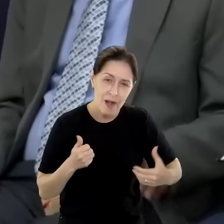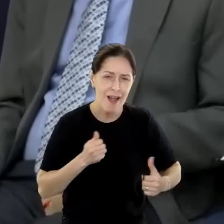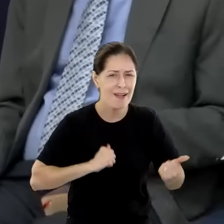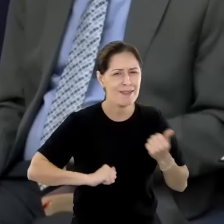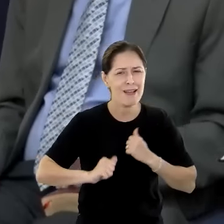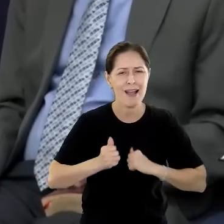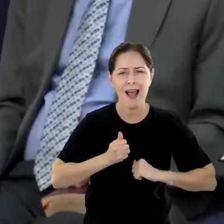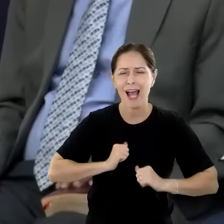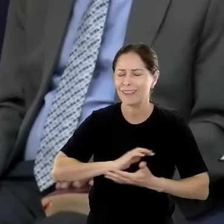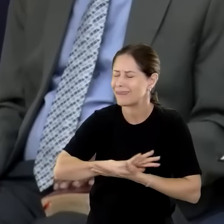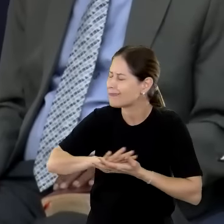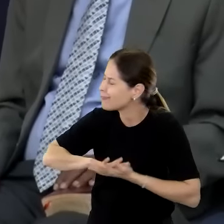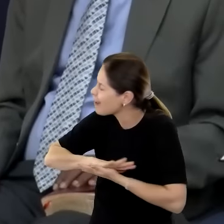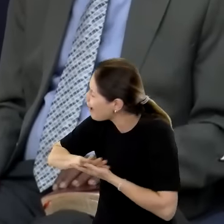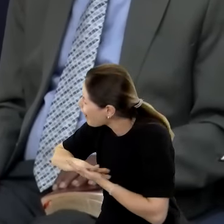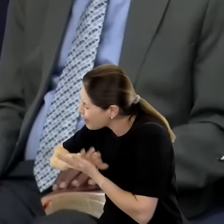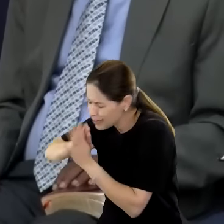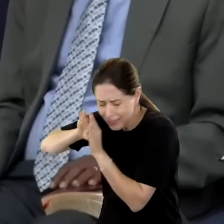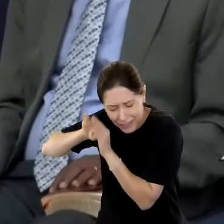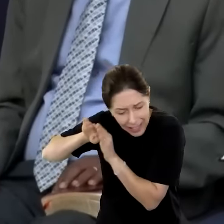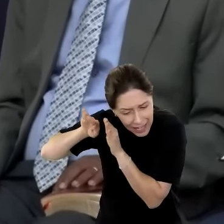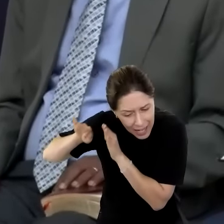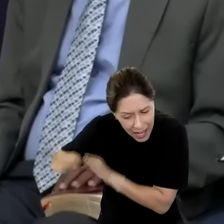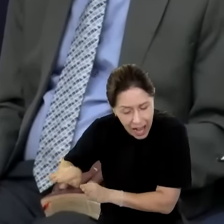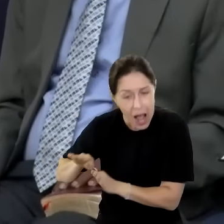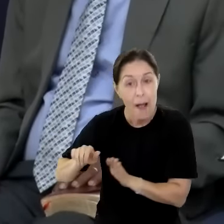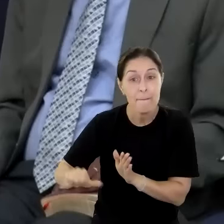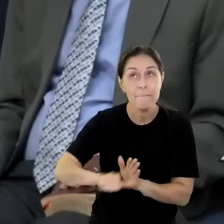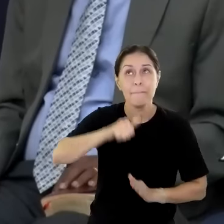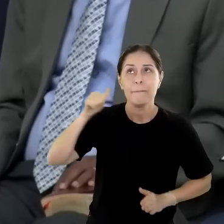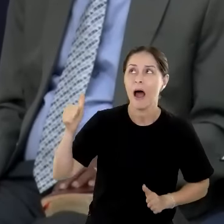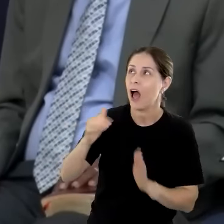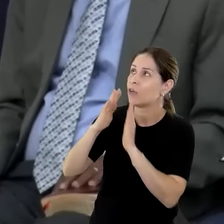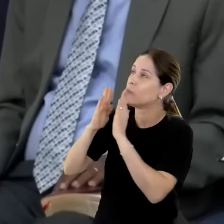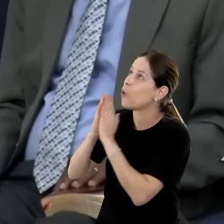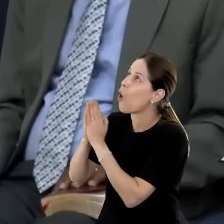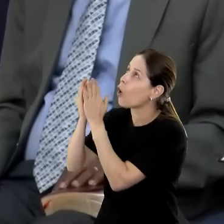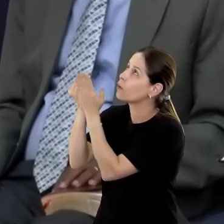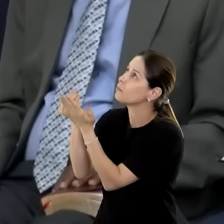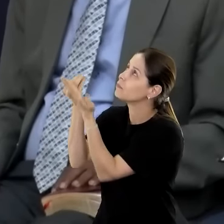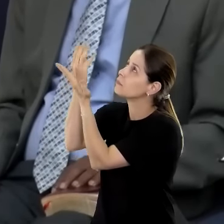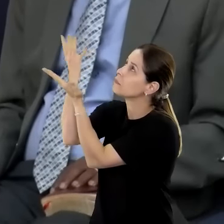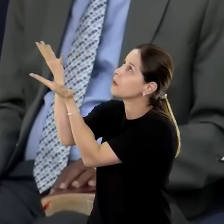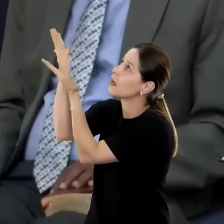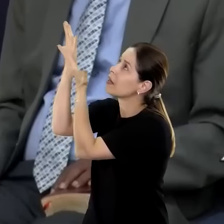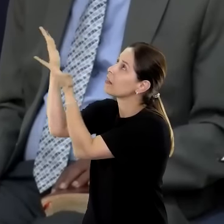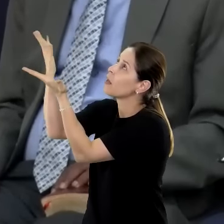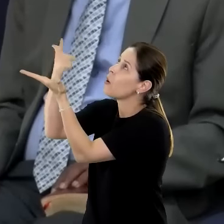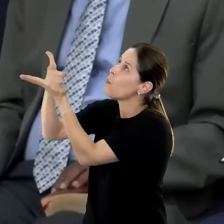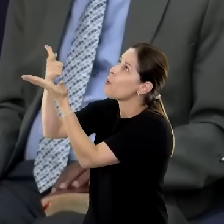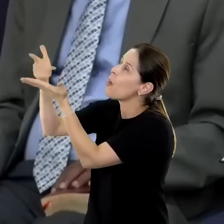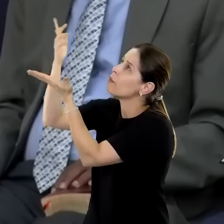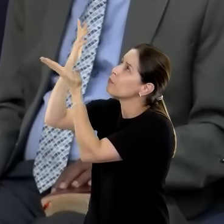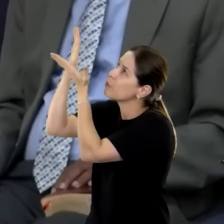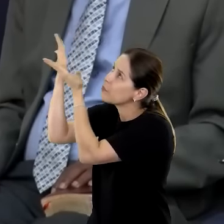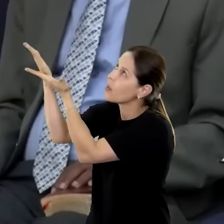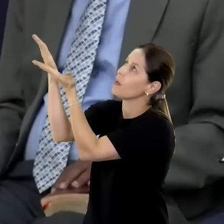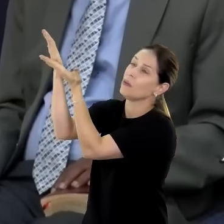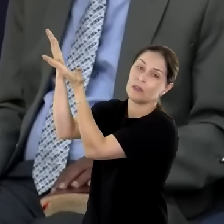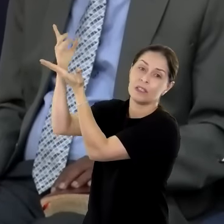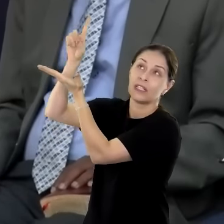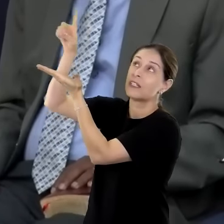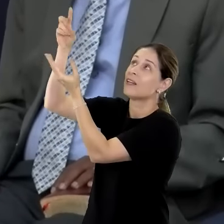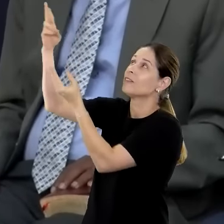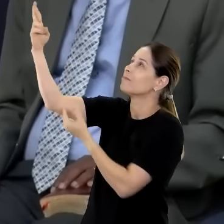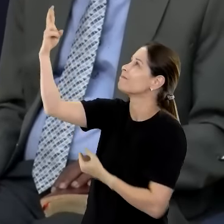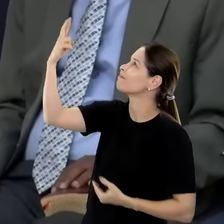tudo, porém, sejam conhecidas diante de Deus as vossas petições, pela oração e pela súplica, com ações de graças, e a paz de Deus, que excede